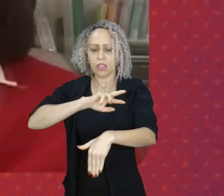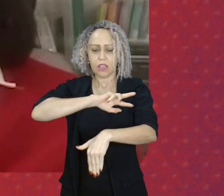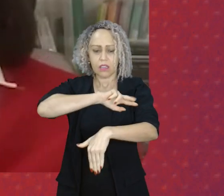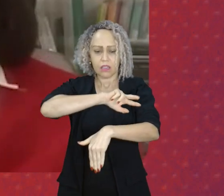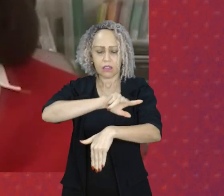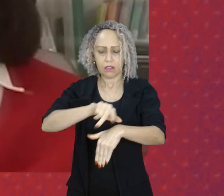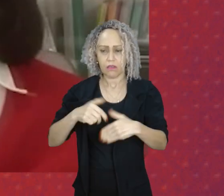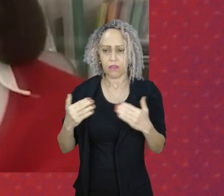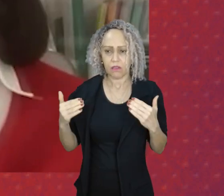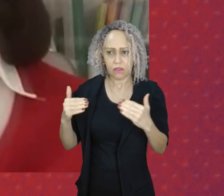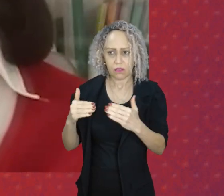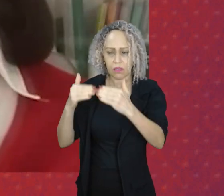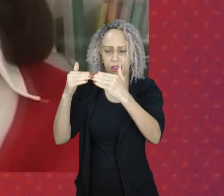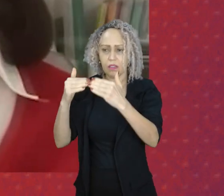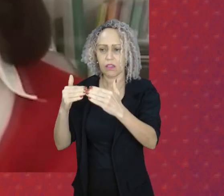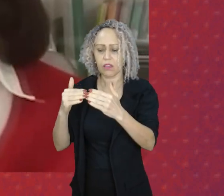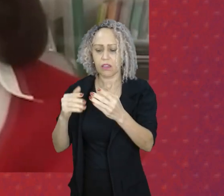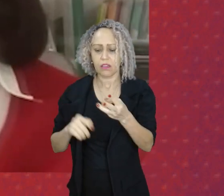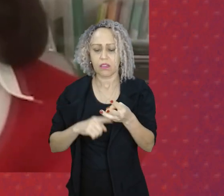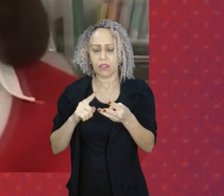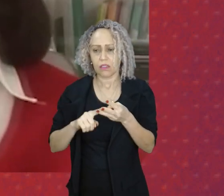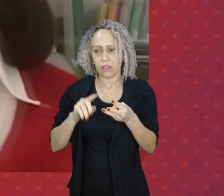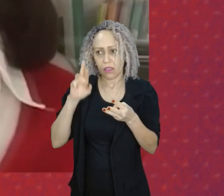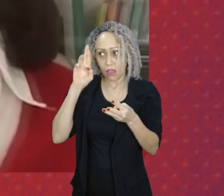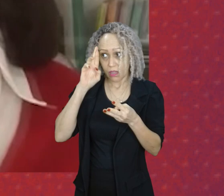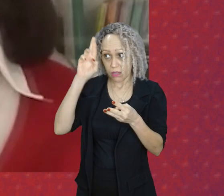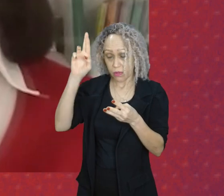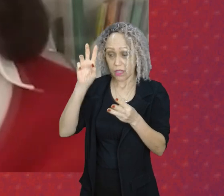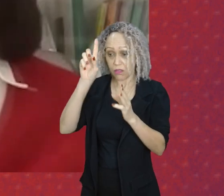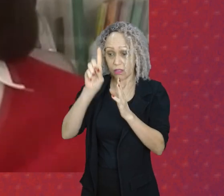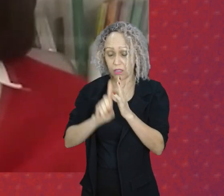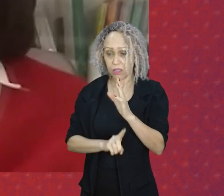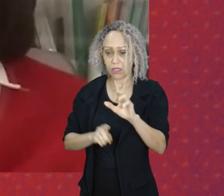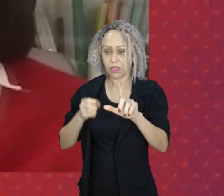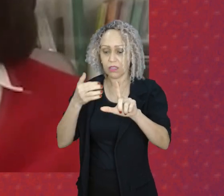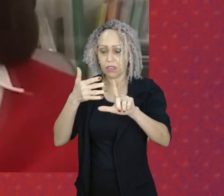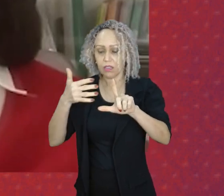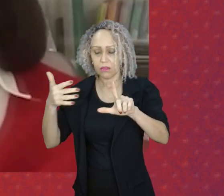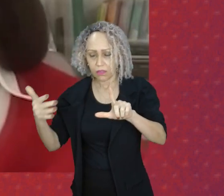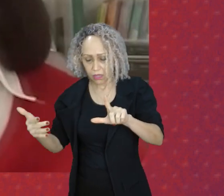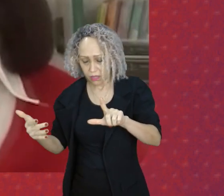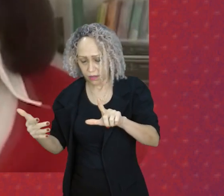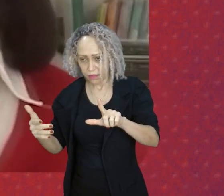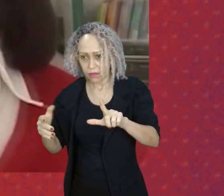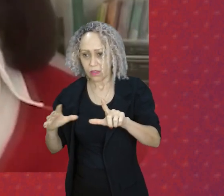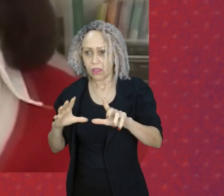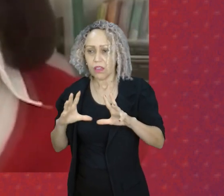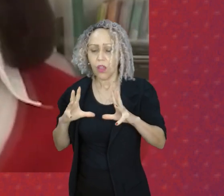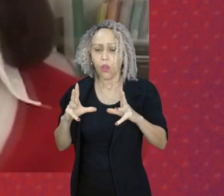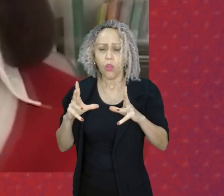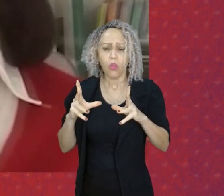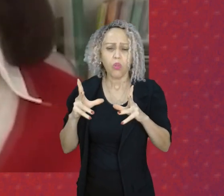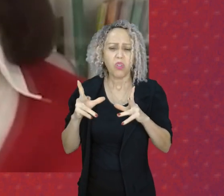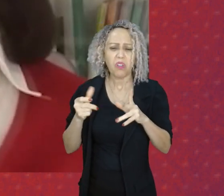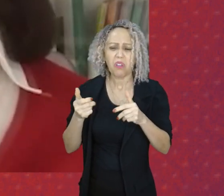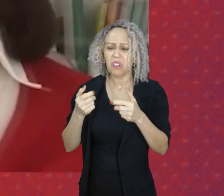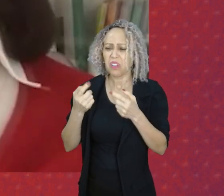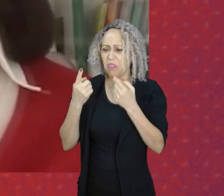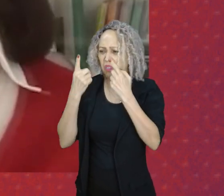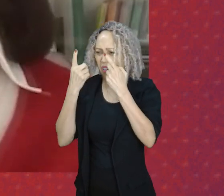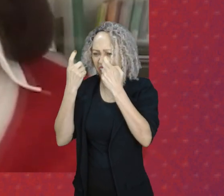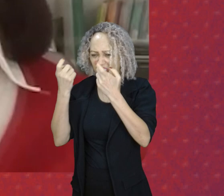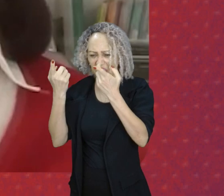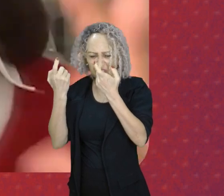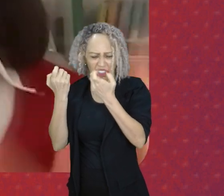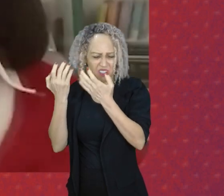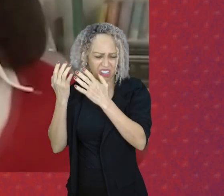do respeito aos direitos da comunidade LGBTQI+, da superação de todas as formas de violência.